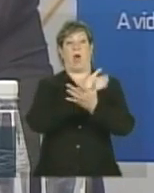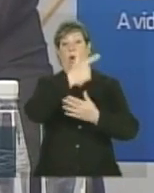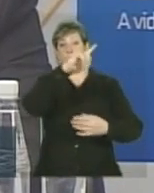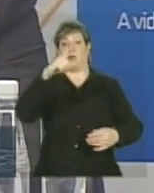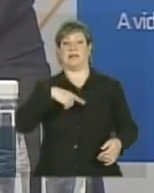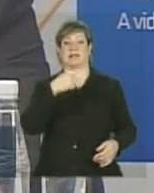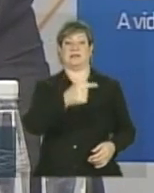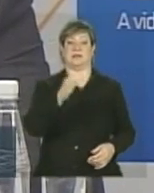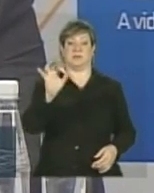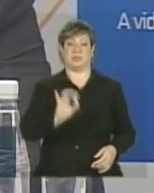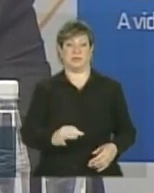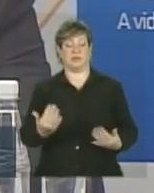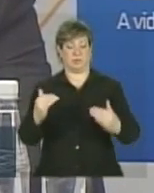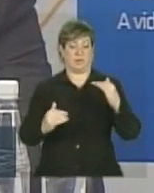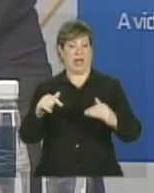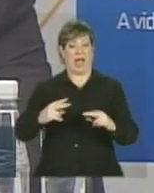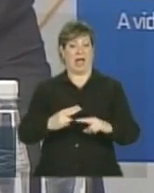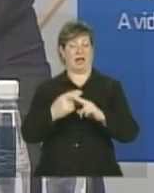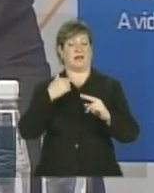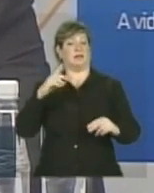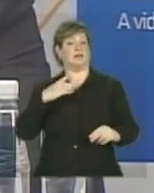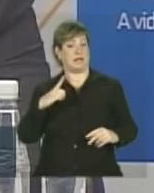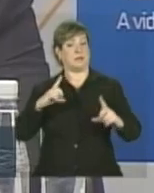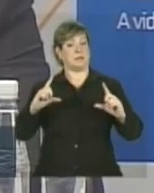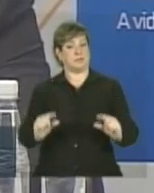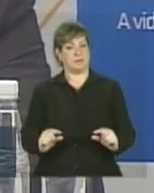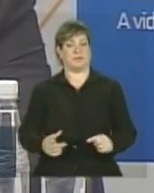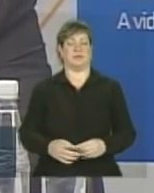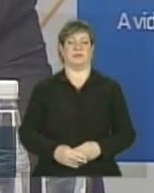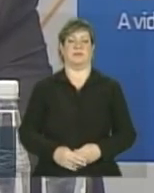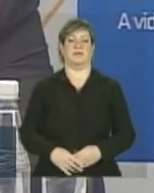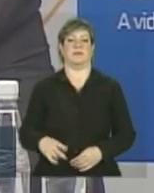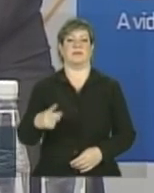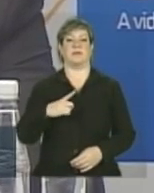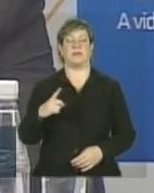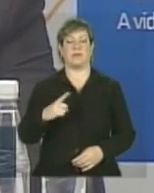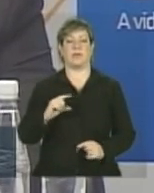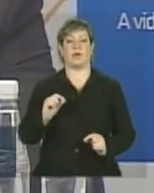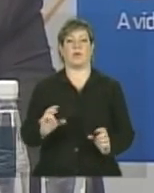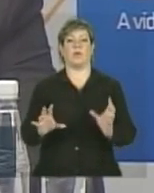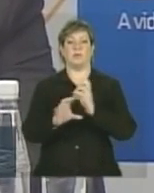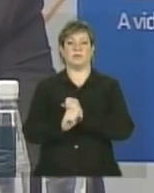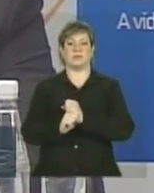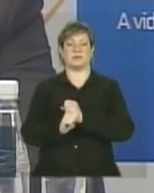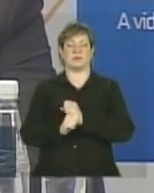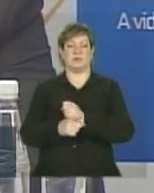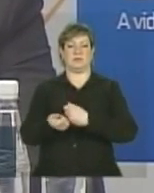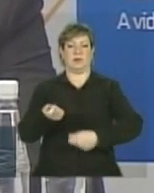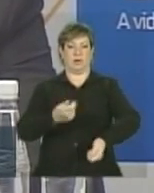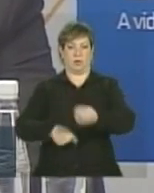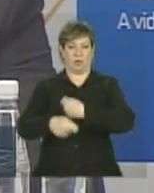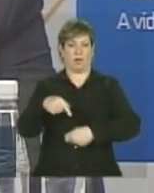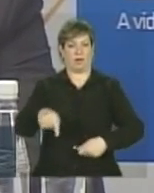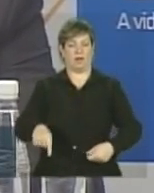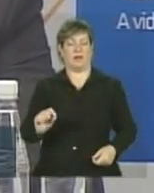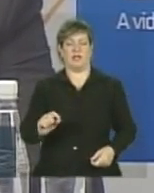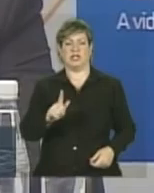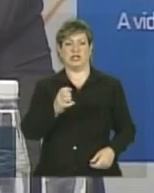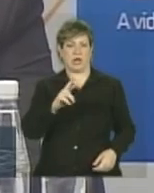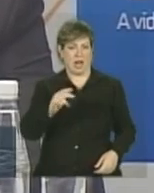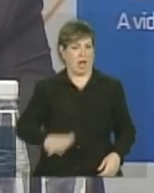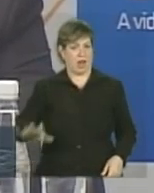a Caixa está com 1,4 e o mercado com 3,7. São características. E na inadimplência geral